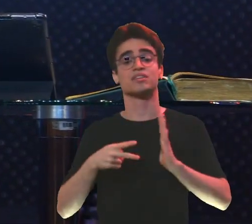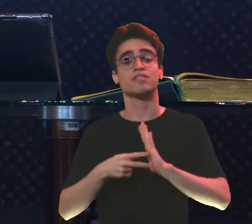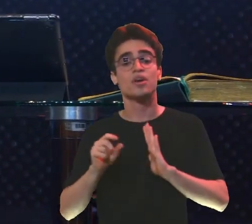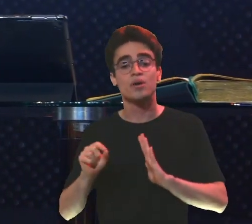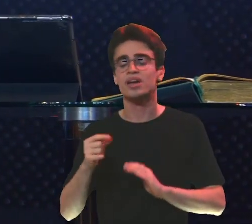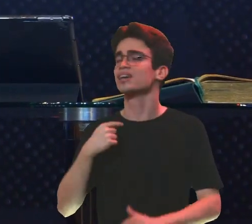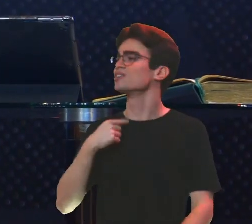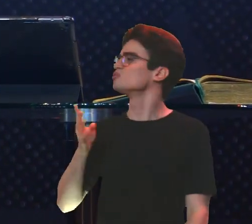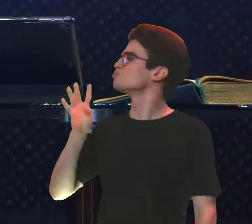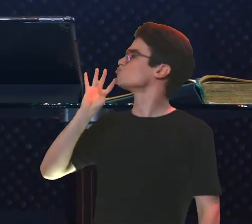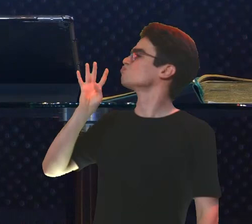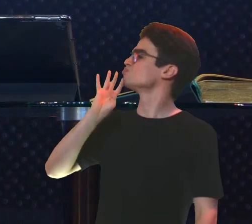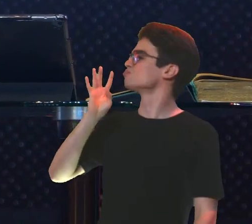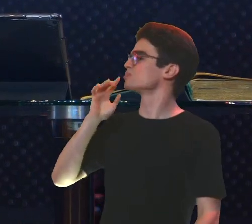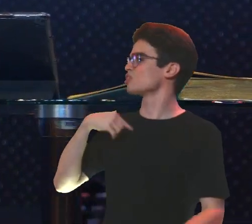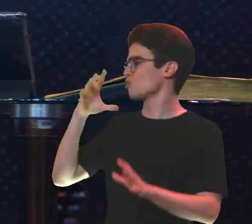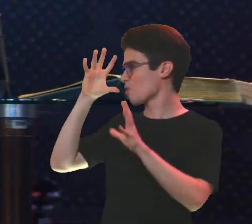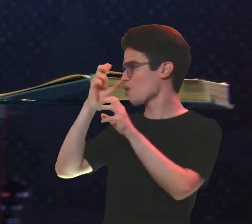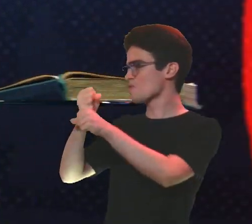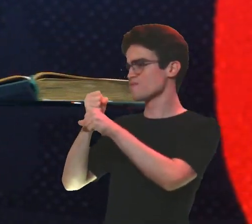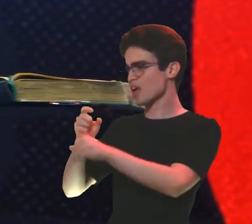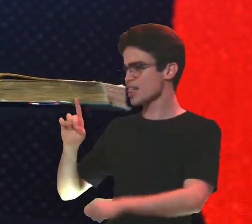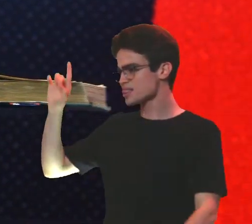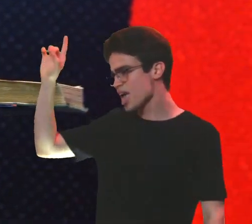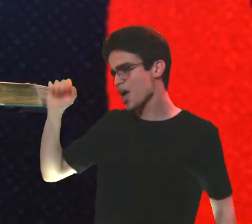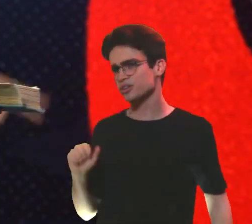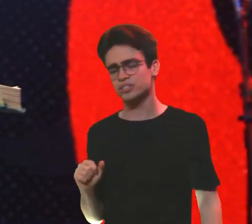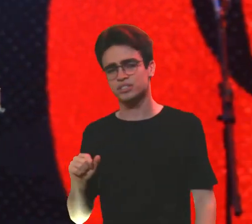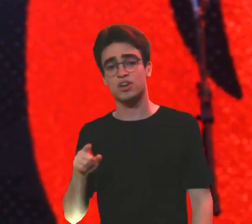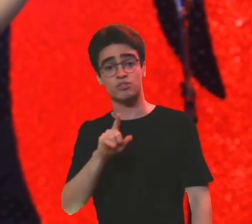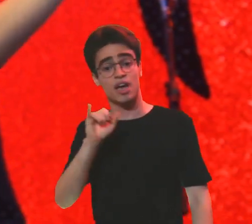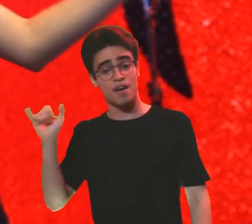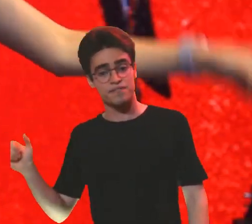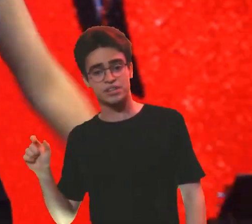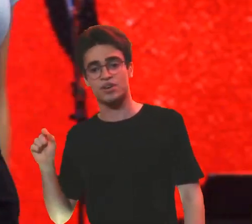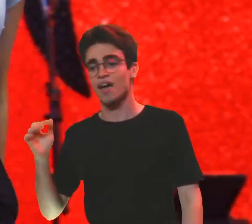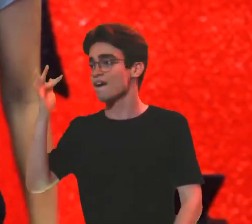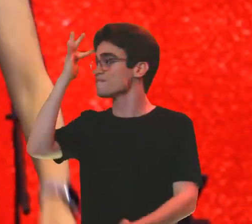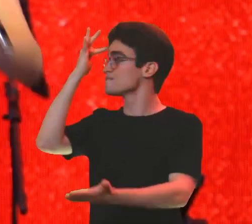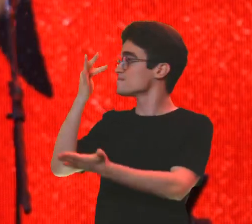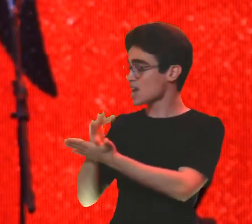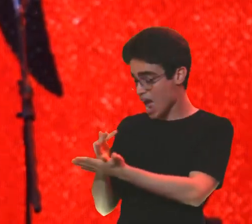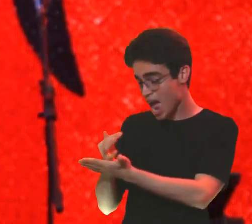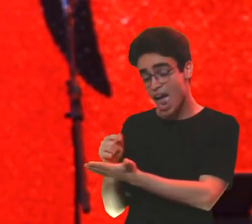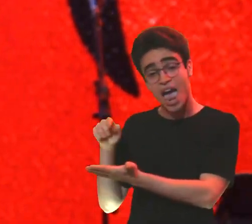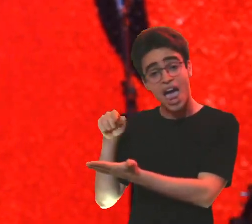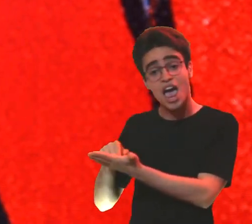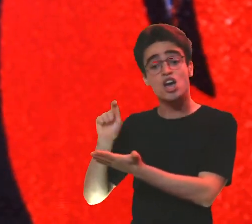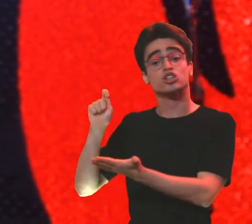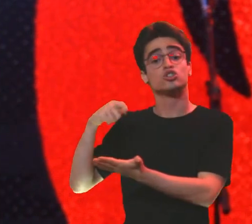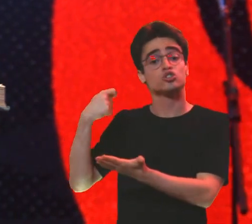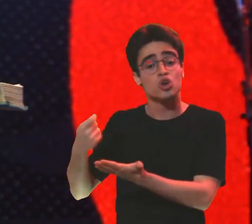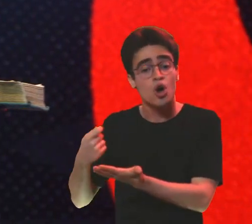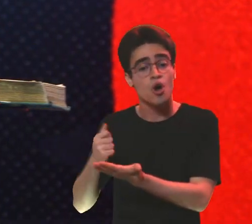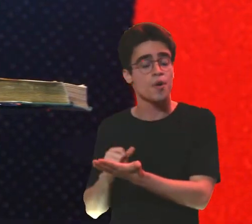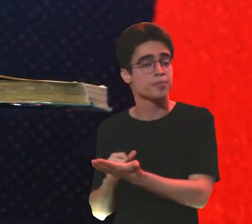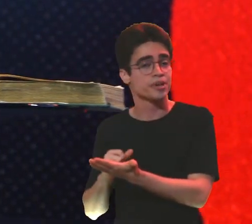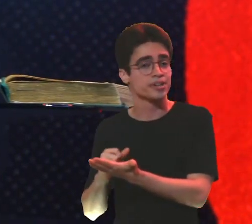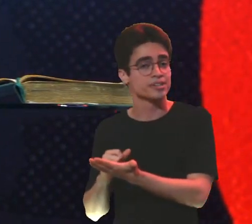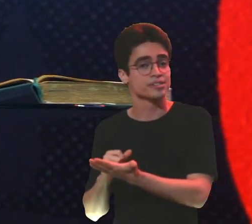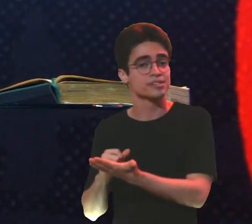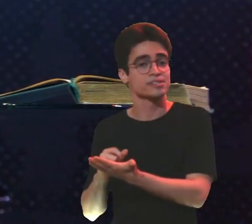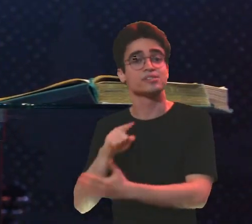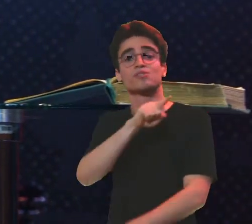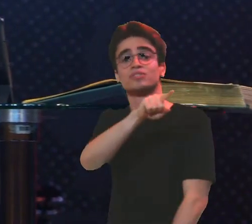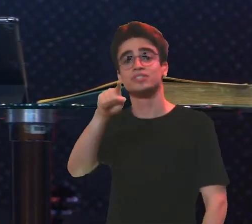e confiar no caráter de Deus. Repete para a pessoa do seu lado. Fé tem a ver